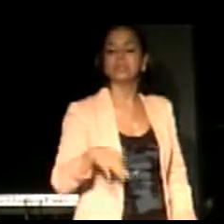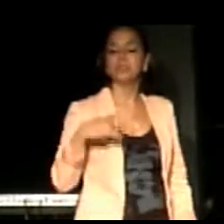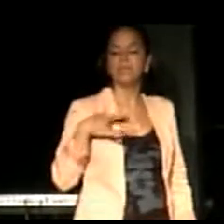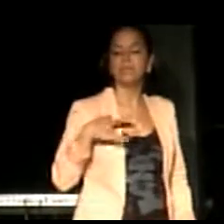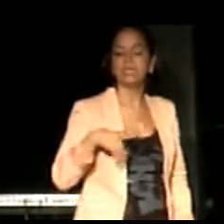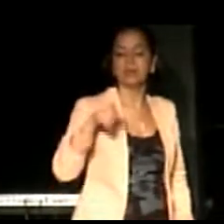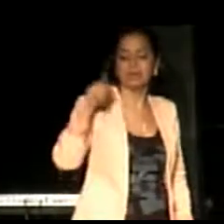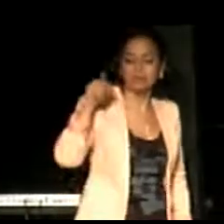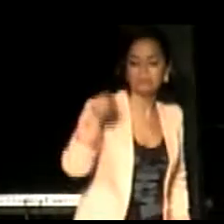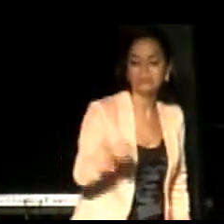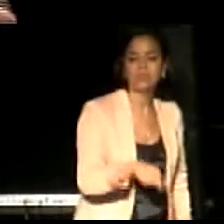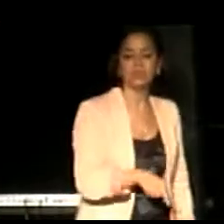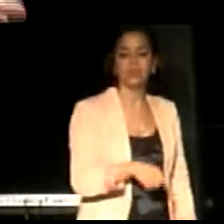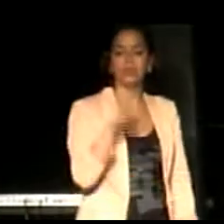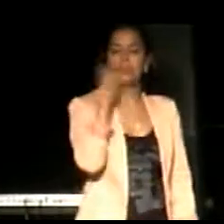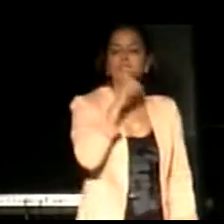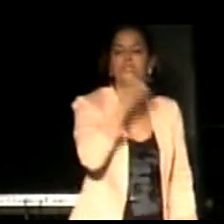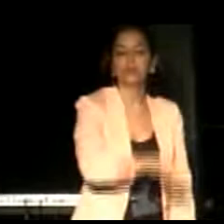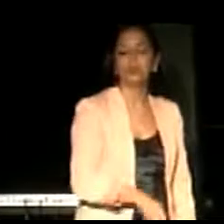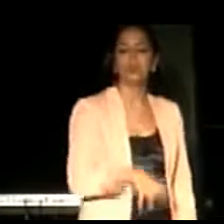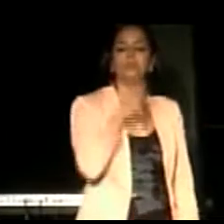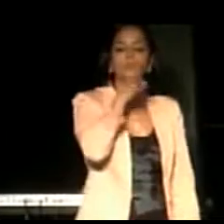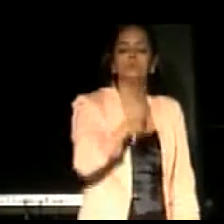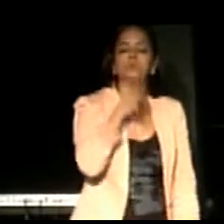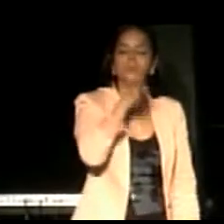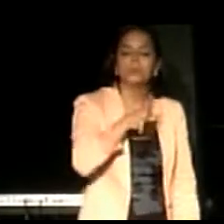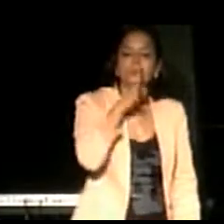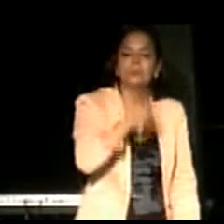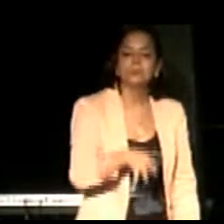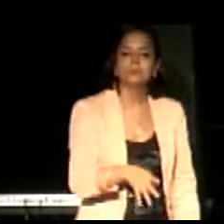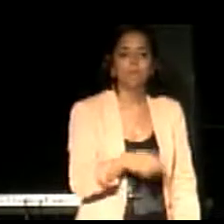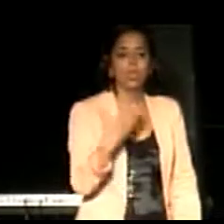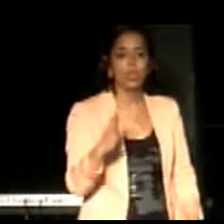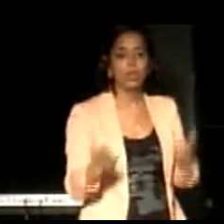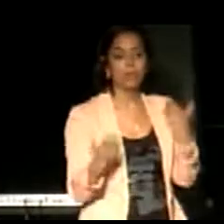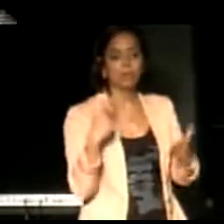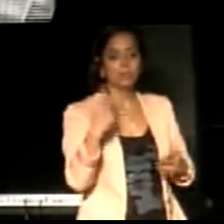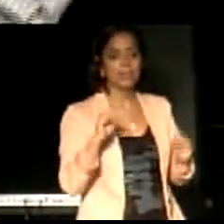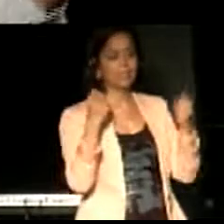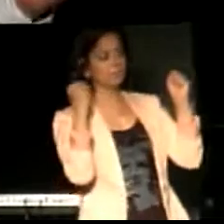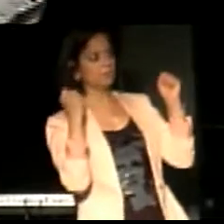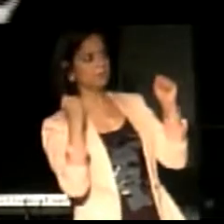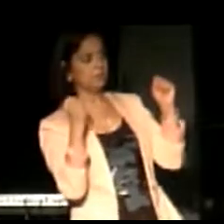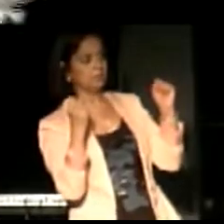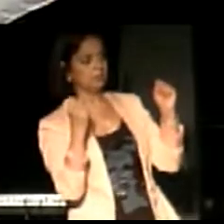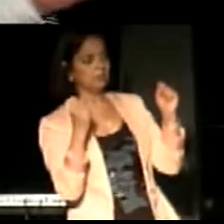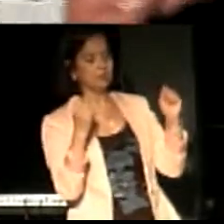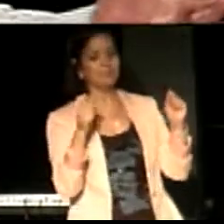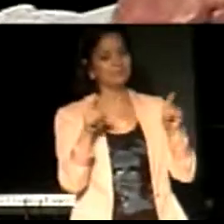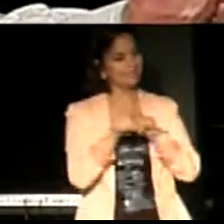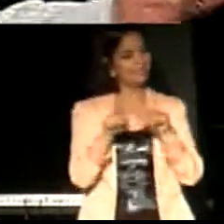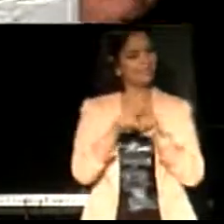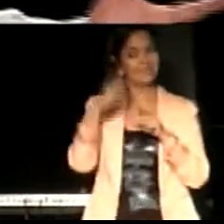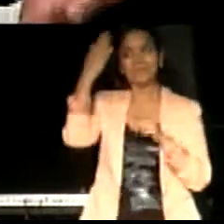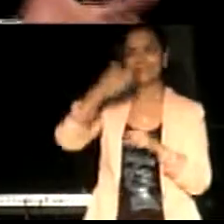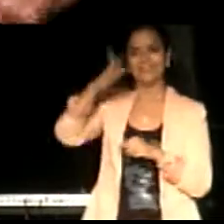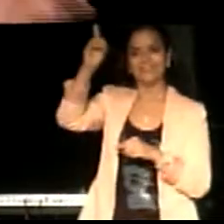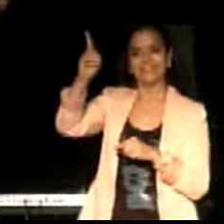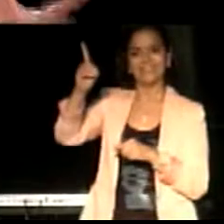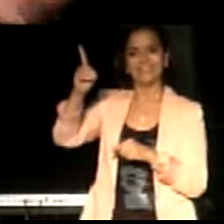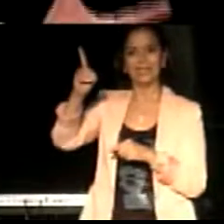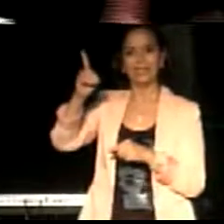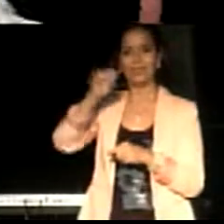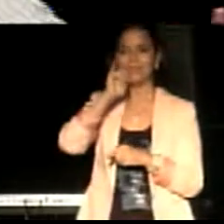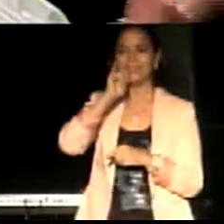Alguém disser para você, seu mentiroso. Como você reage? Diante de Deus, não é tão difícil,